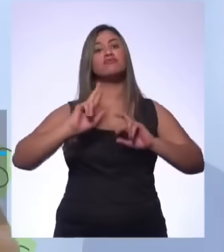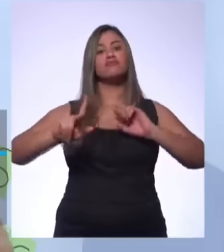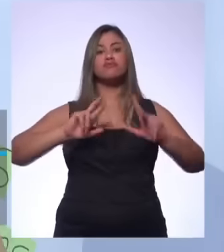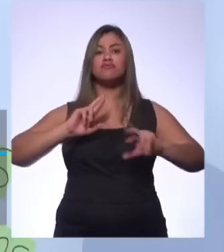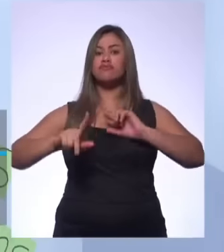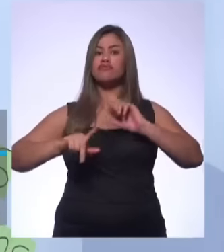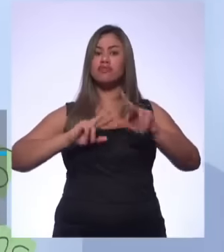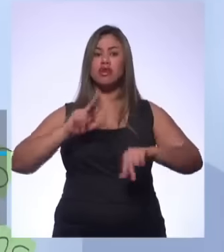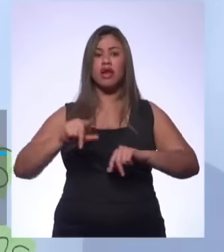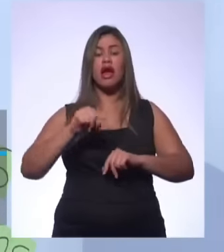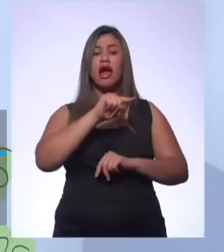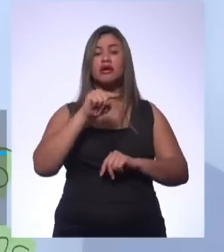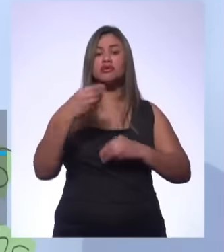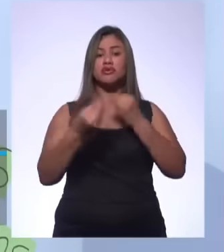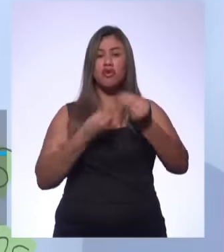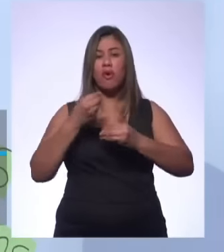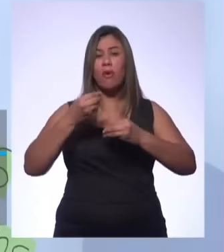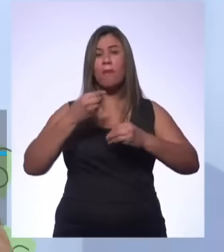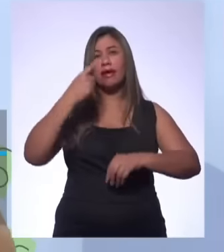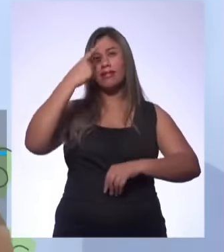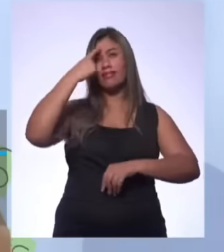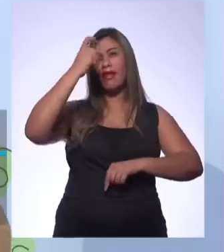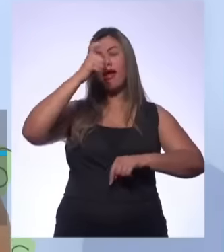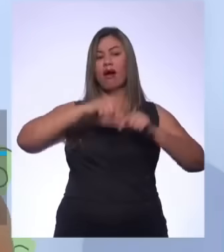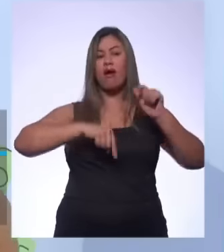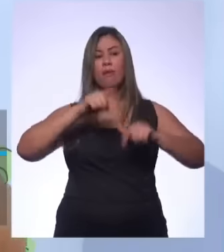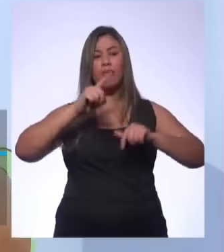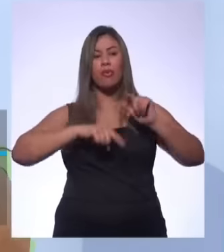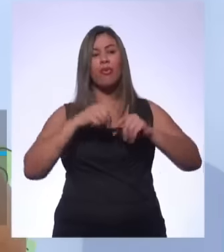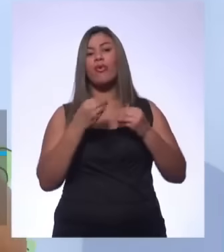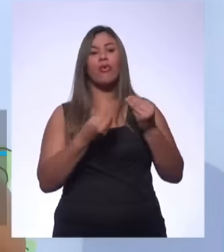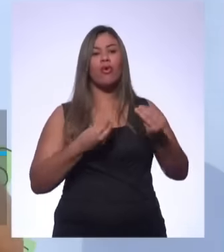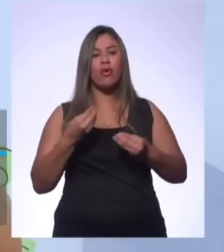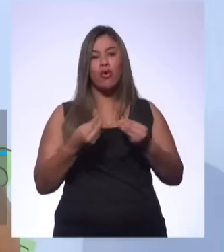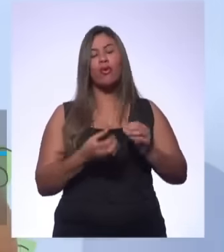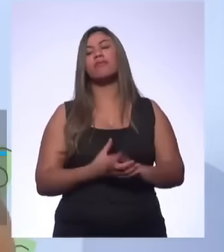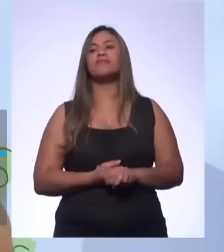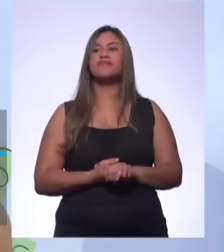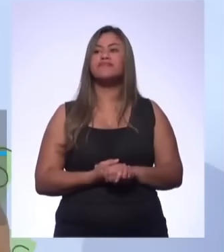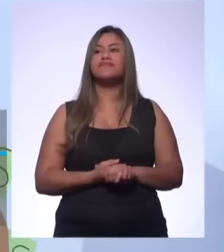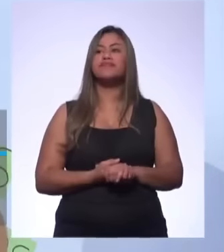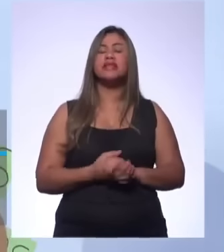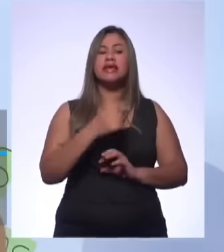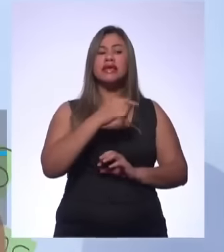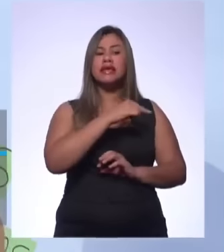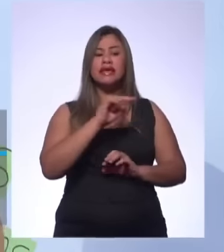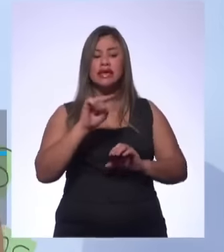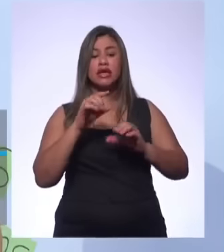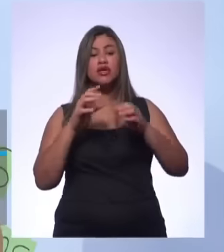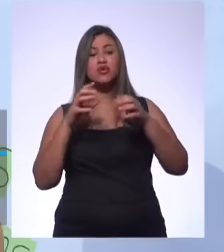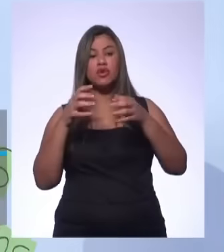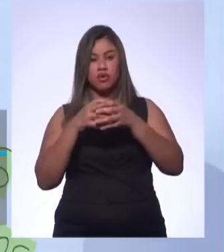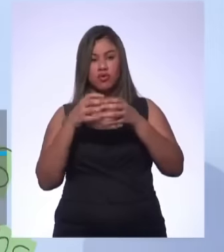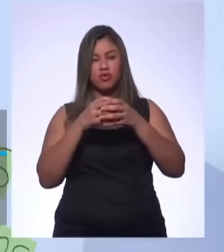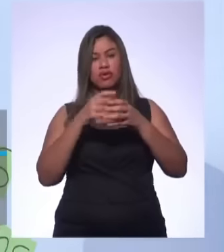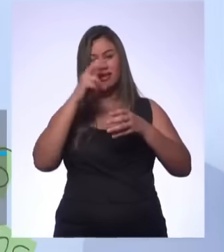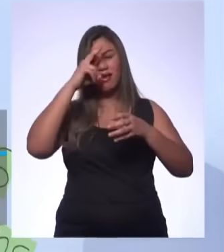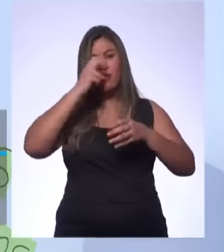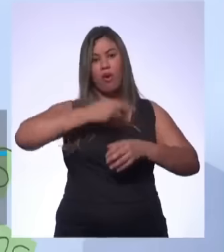também trazem ideias e produtos. Só que as pessoas que estavam ali na parte ocidental do Império Romano,